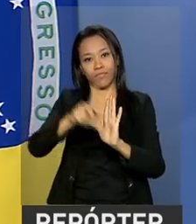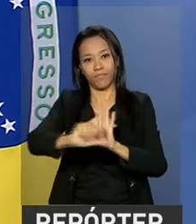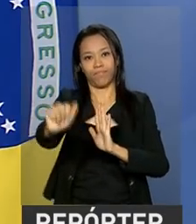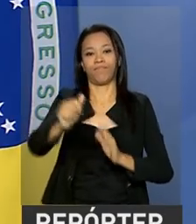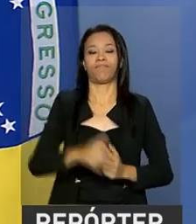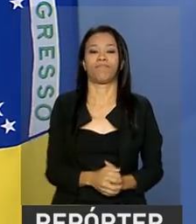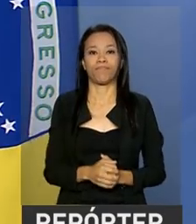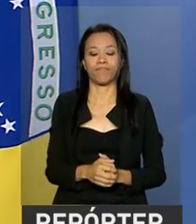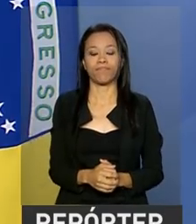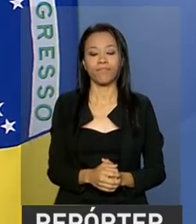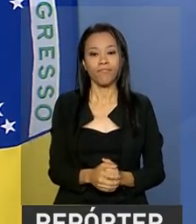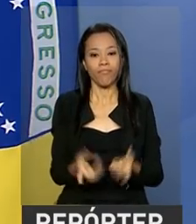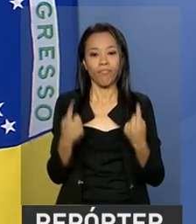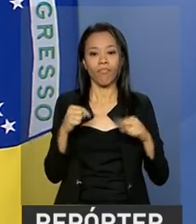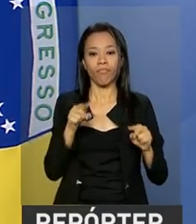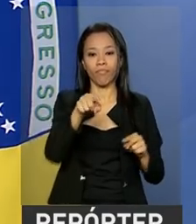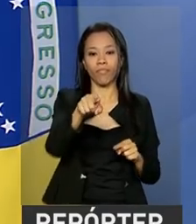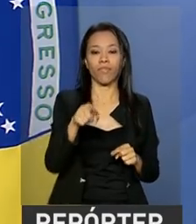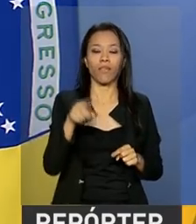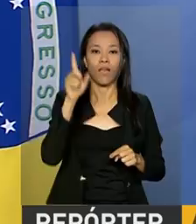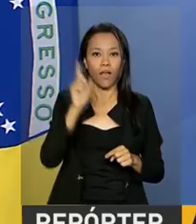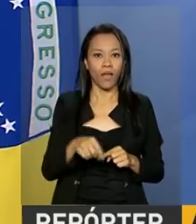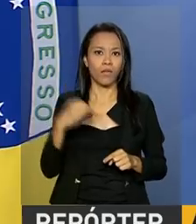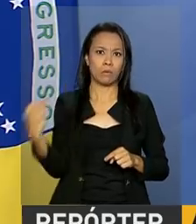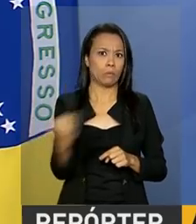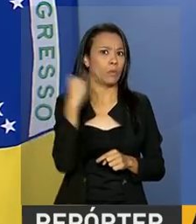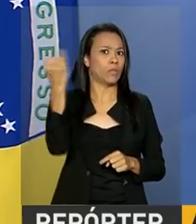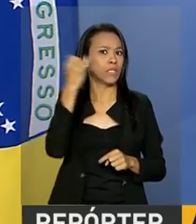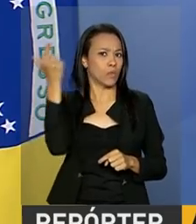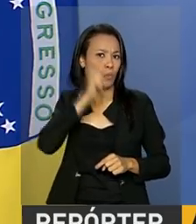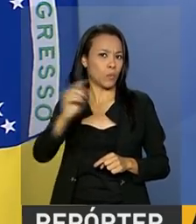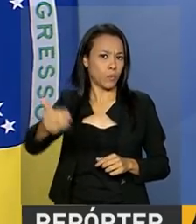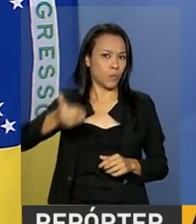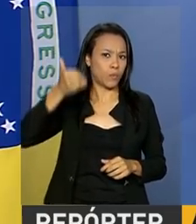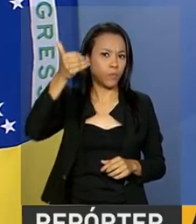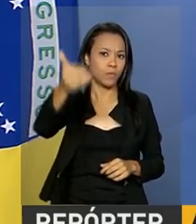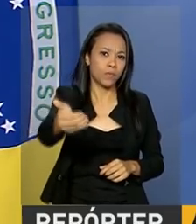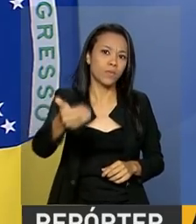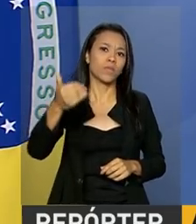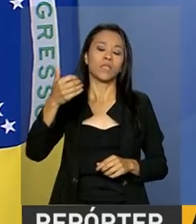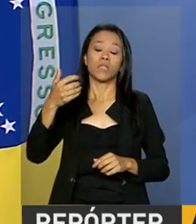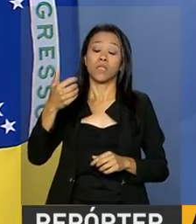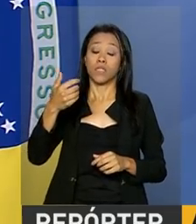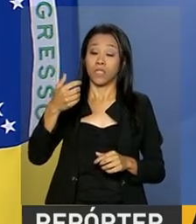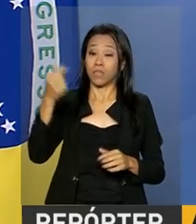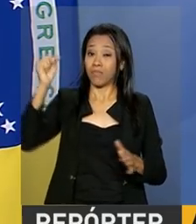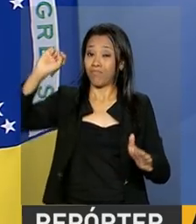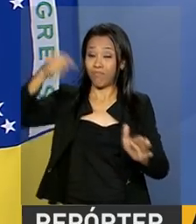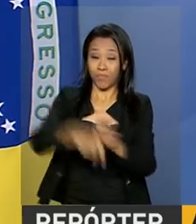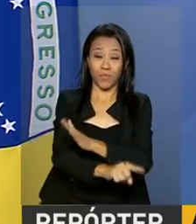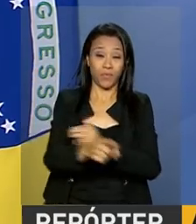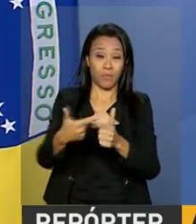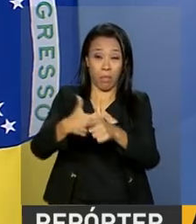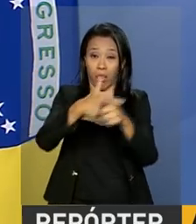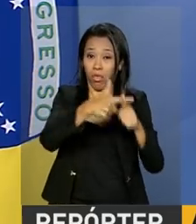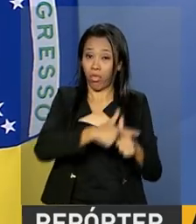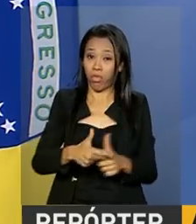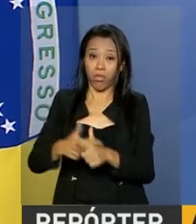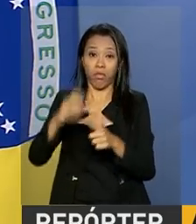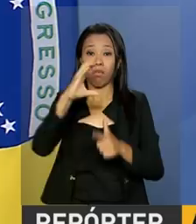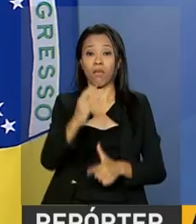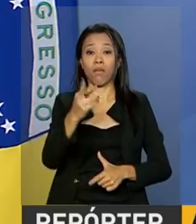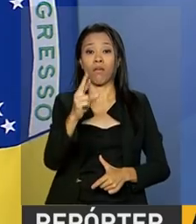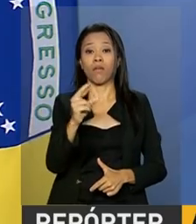trata se de mais um importante avanço para superar a mais profunda crise econômica de nossa história